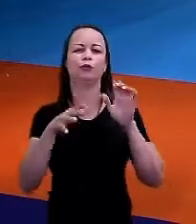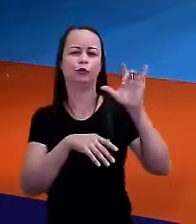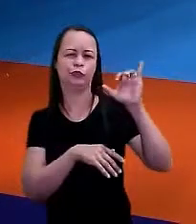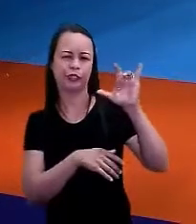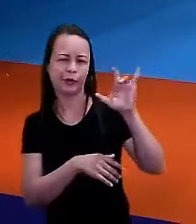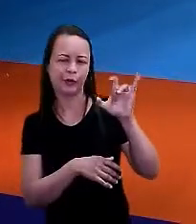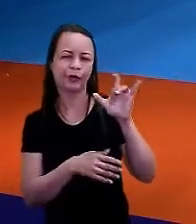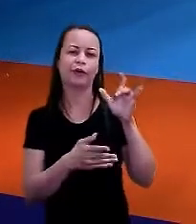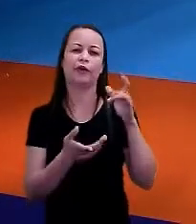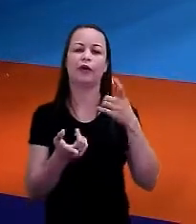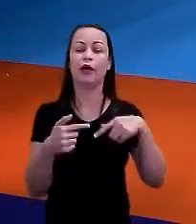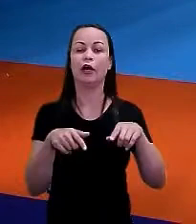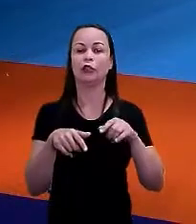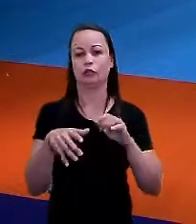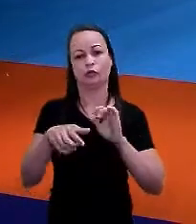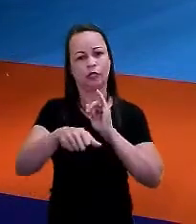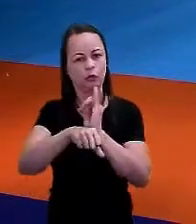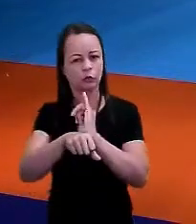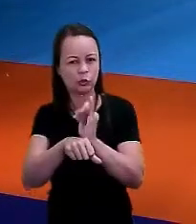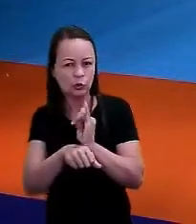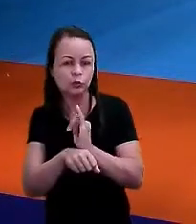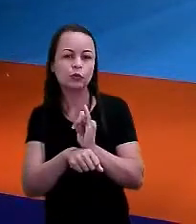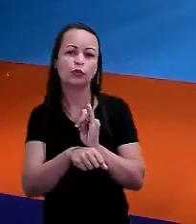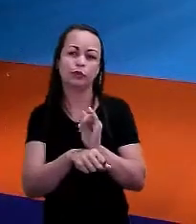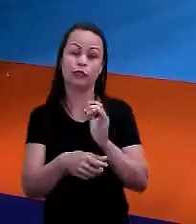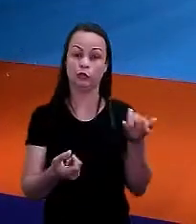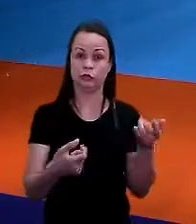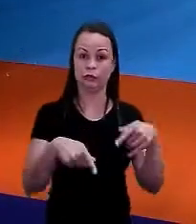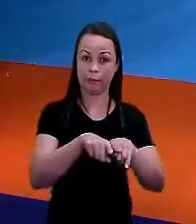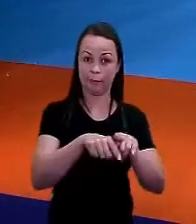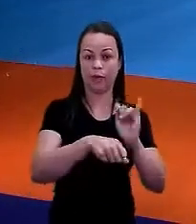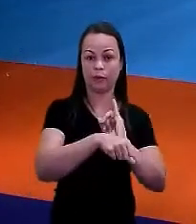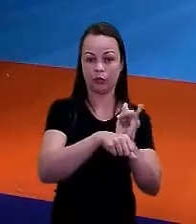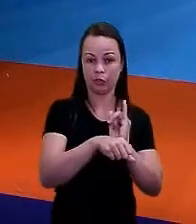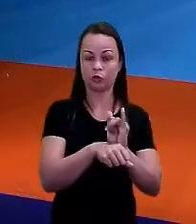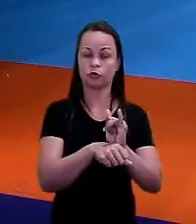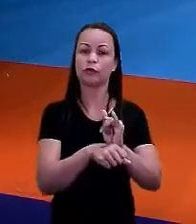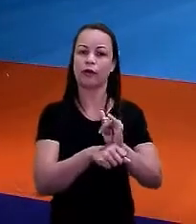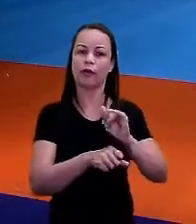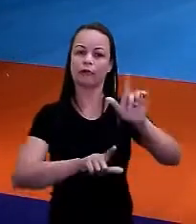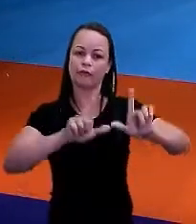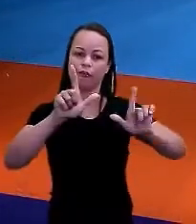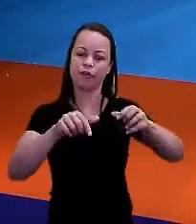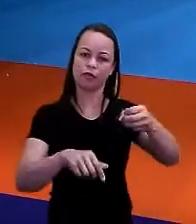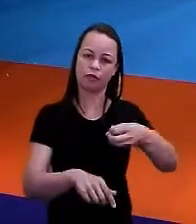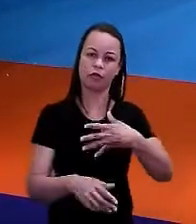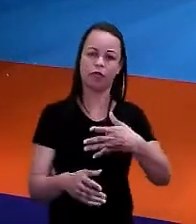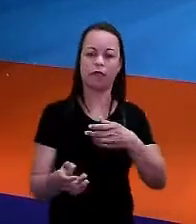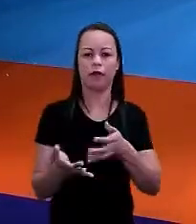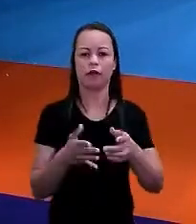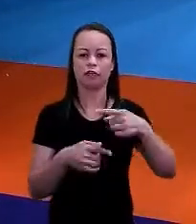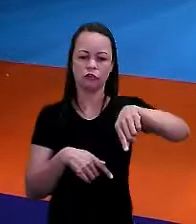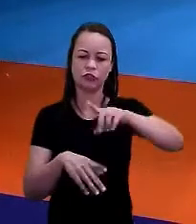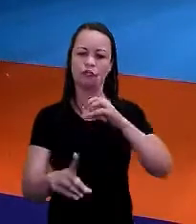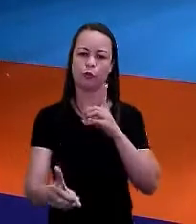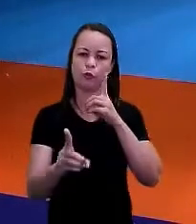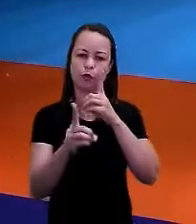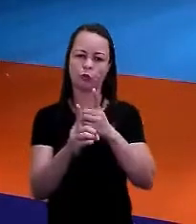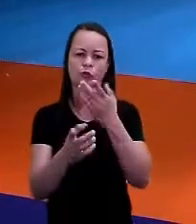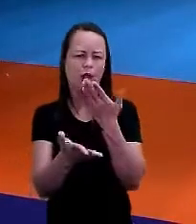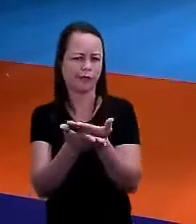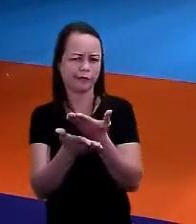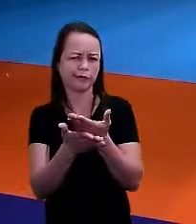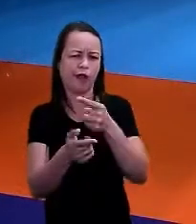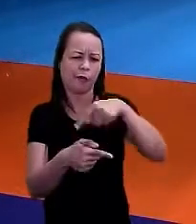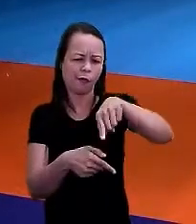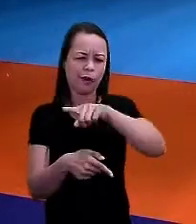Instagram, lá no nosso canal no YouTube, no canal do YouTube da TV Nova. Lá você vai encontrar as nossas aulas e qualquer